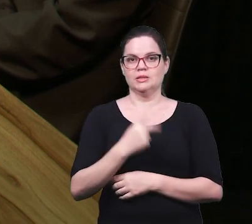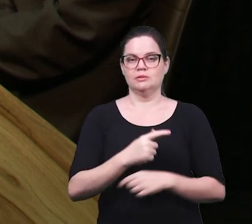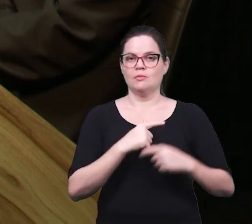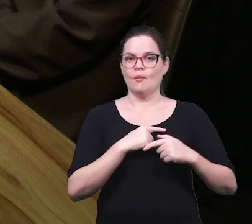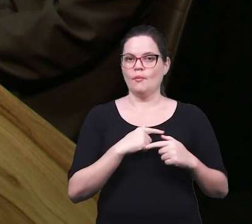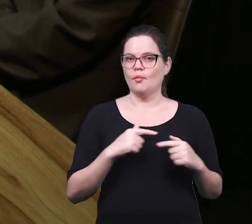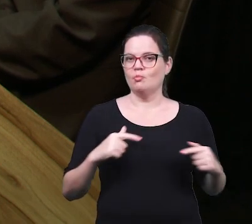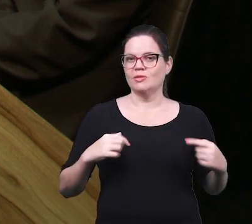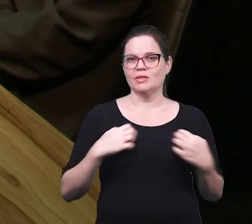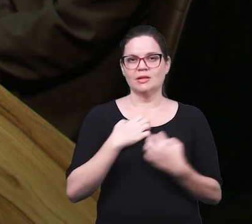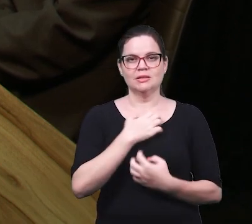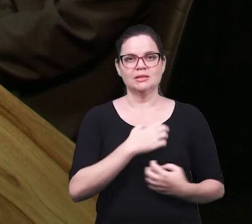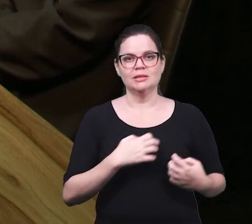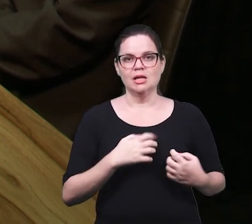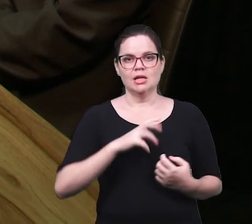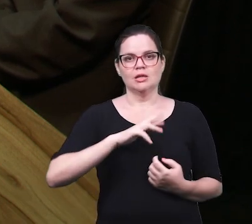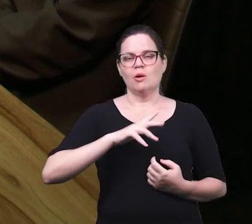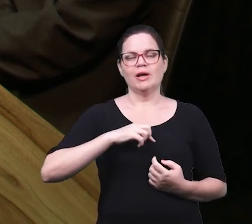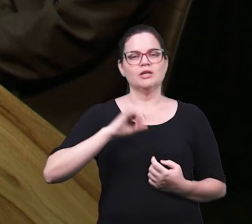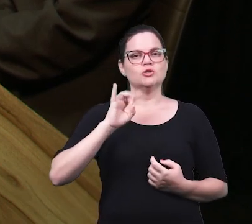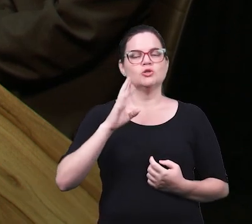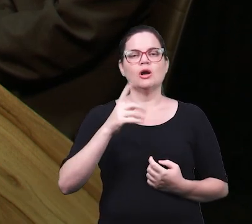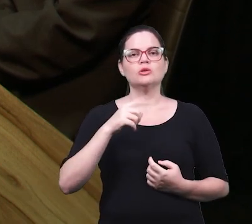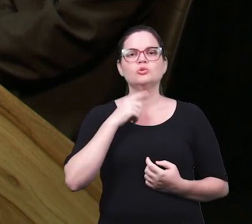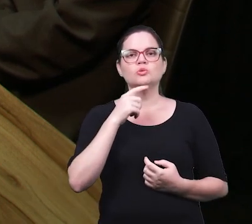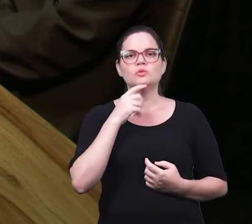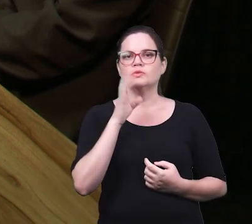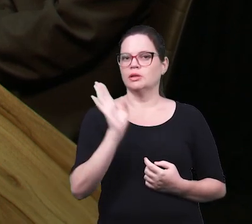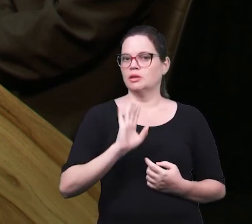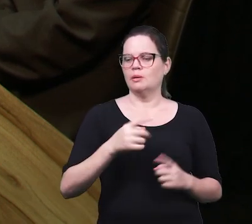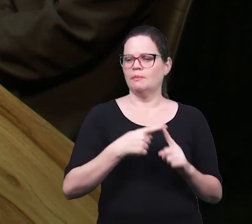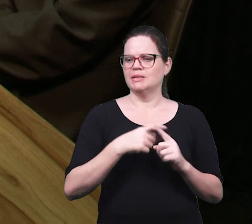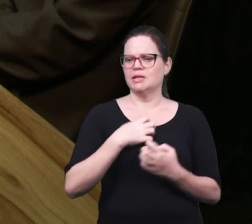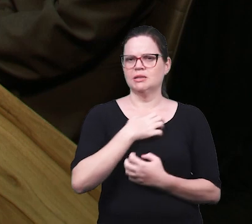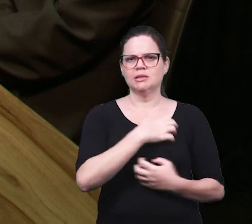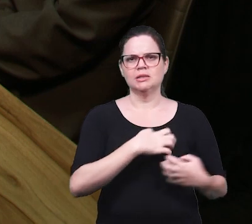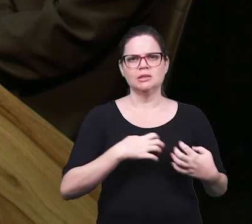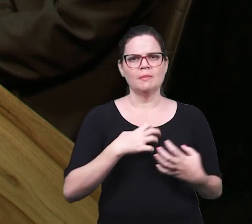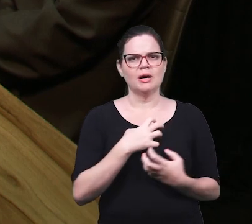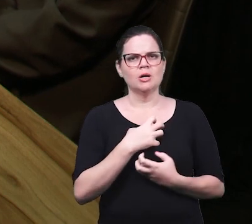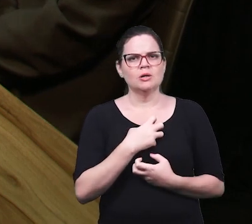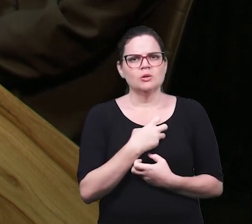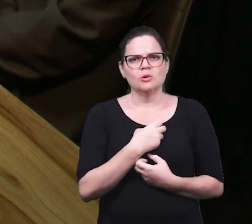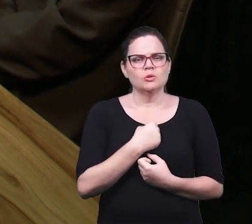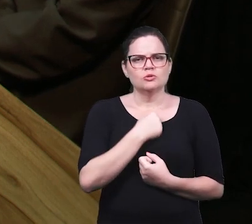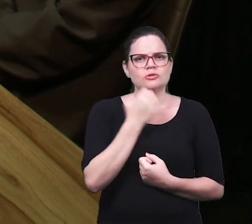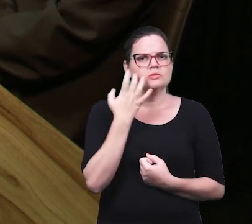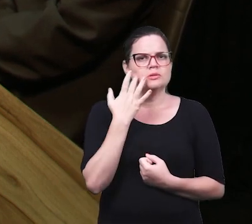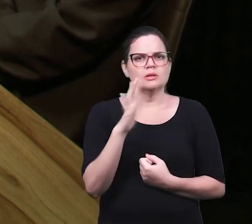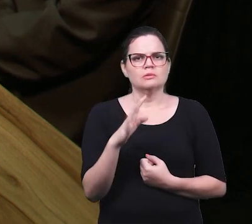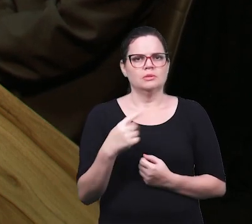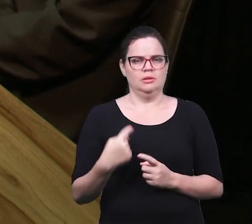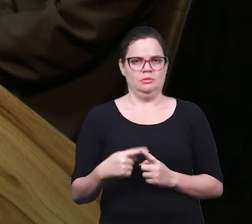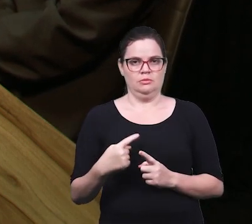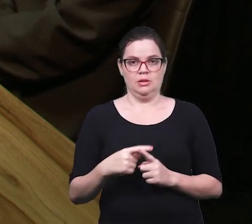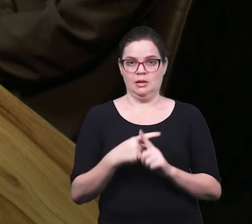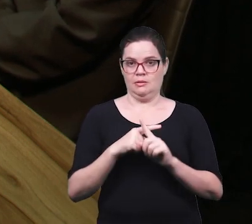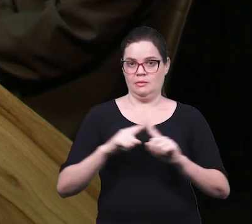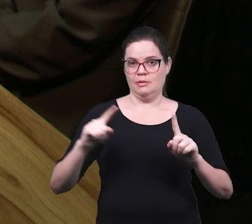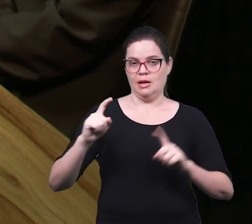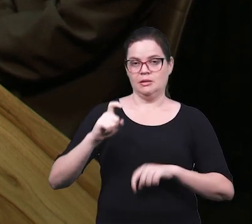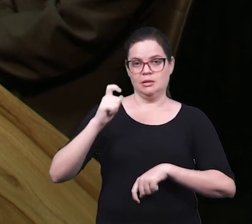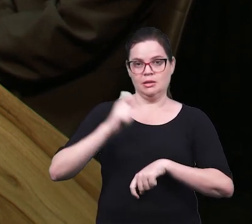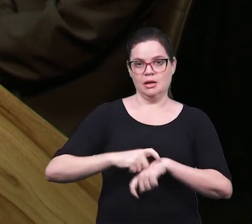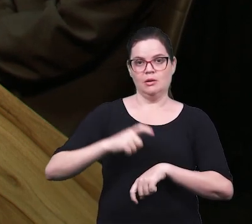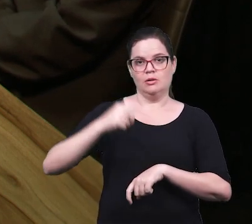Mas tinha algo errado, né? O Faraó estava sentindo uma angústia que ele não sabia por quê, né? E quando José